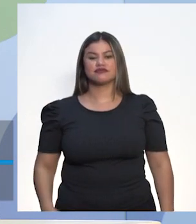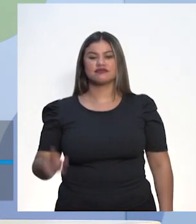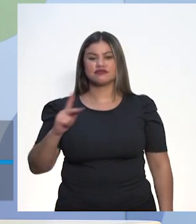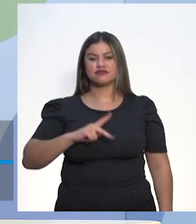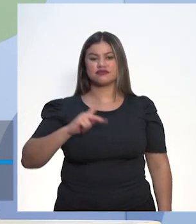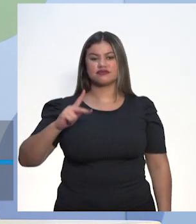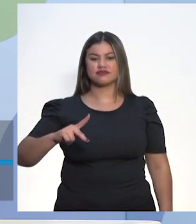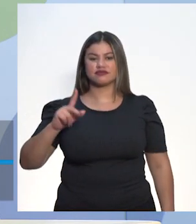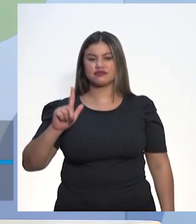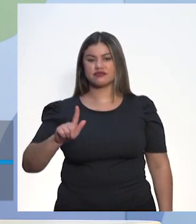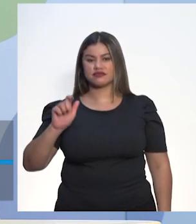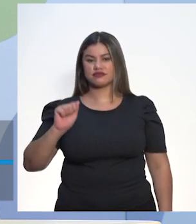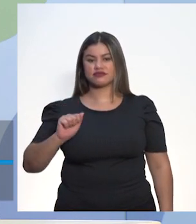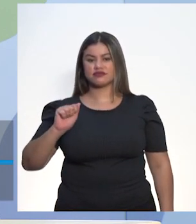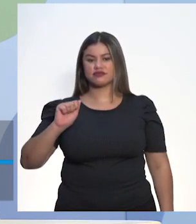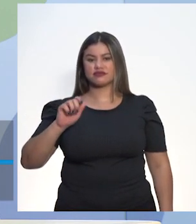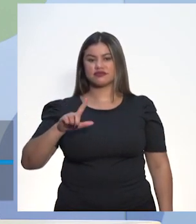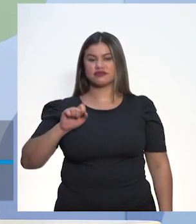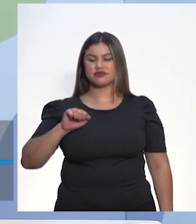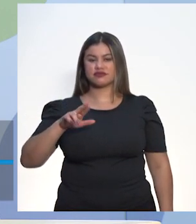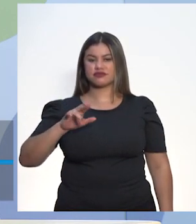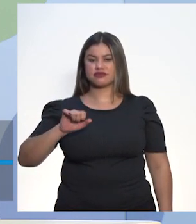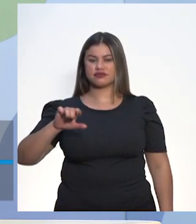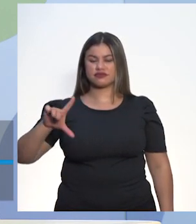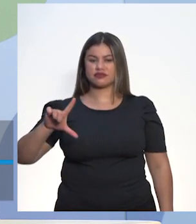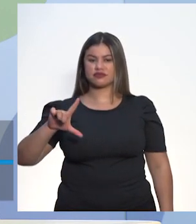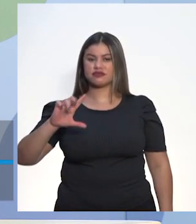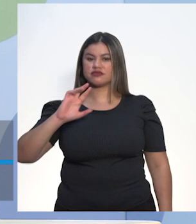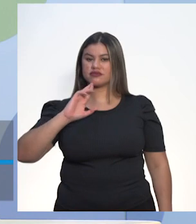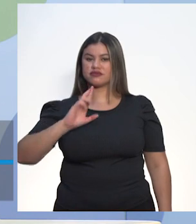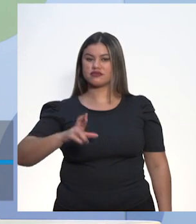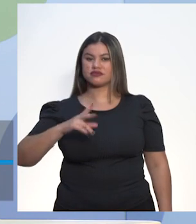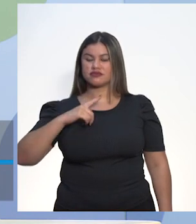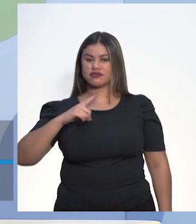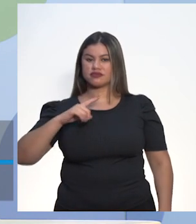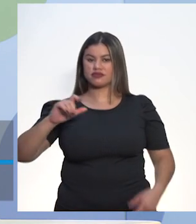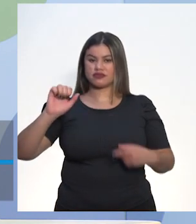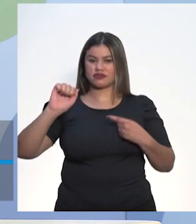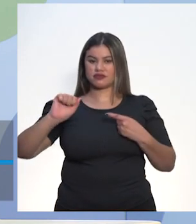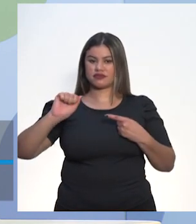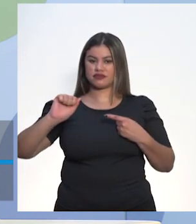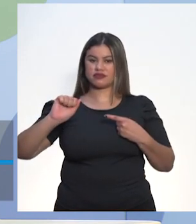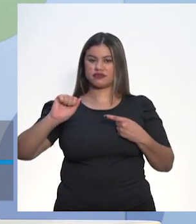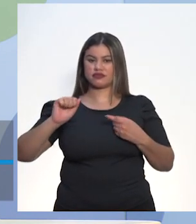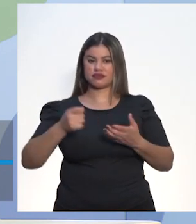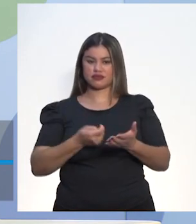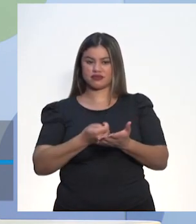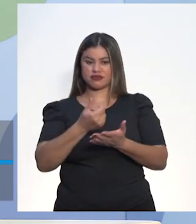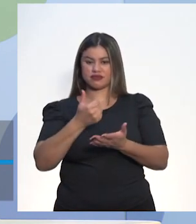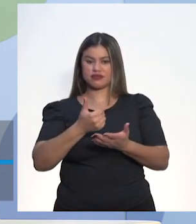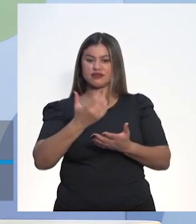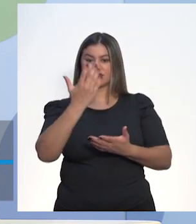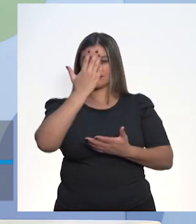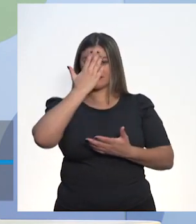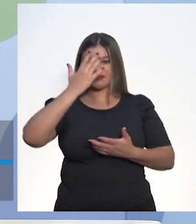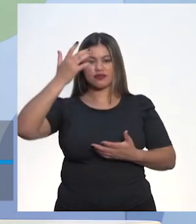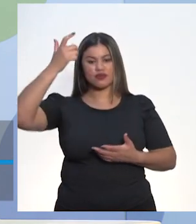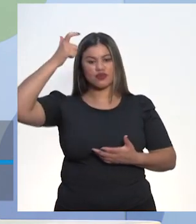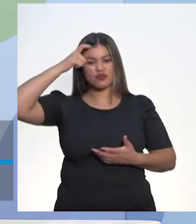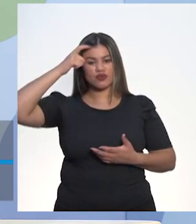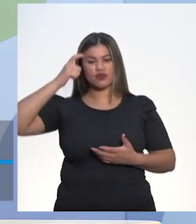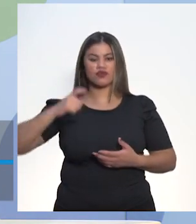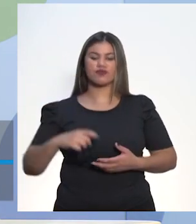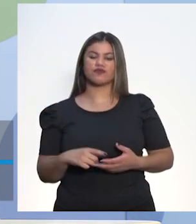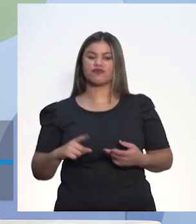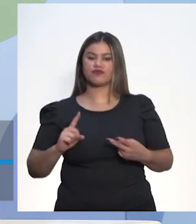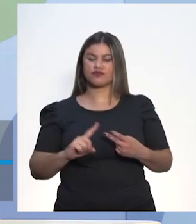Professor Gabriel tá mandando as respostas. E ele diz assim, na letra A, S, cara e coroa. Tá? Na segunda,